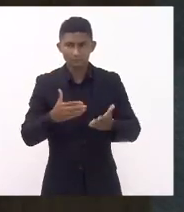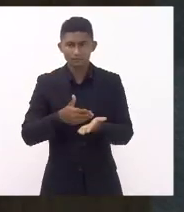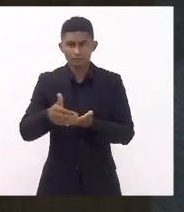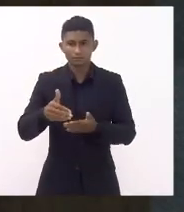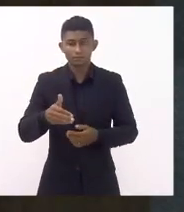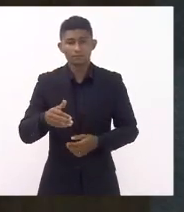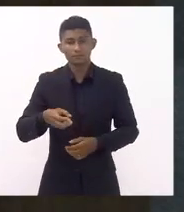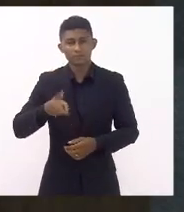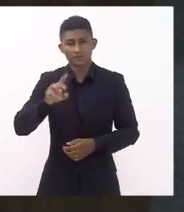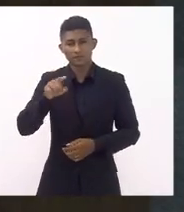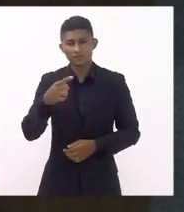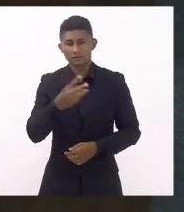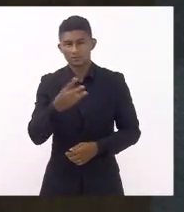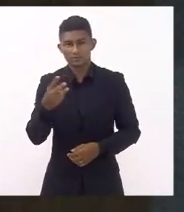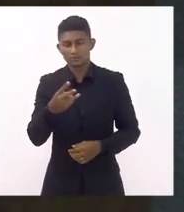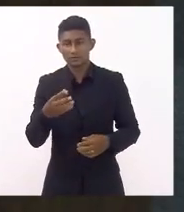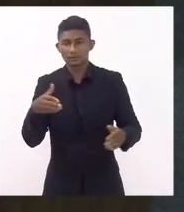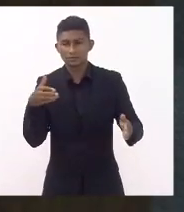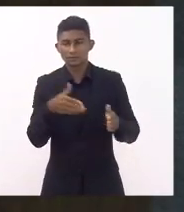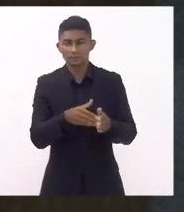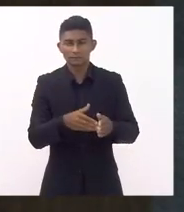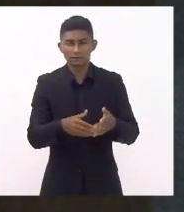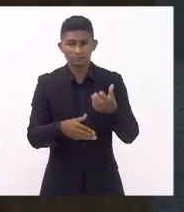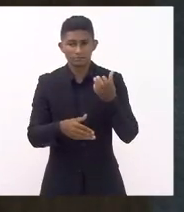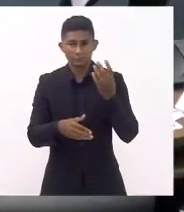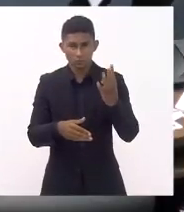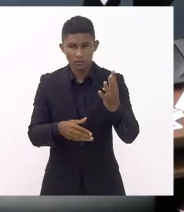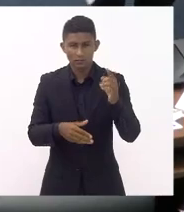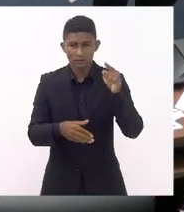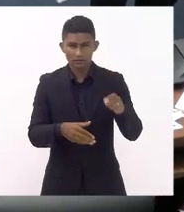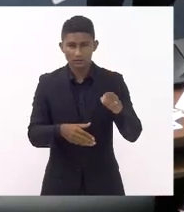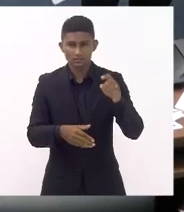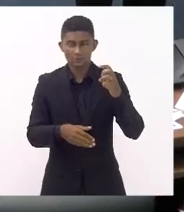minutos, encerrou-se às 16 horas e 56 minutos.